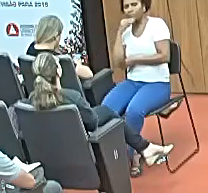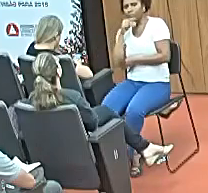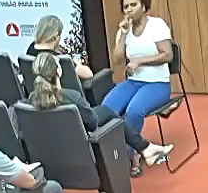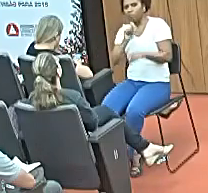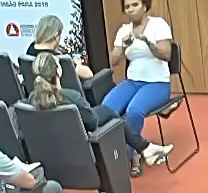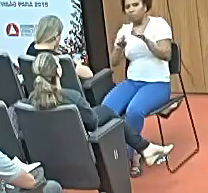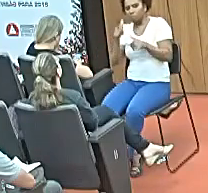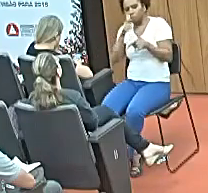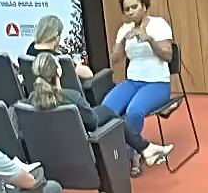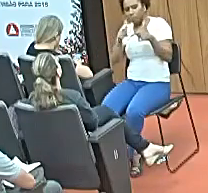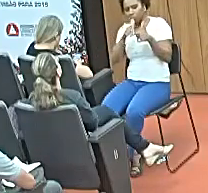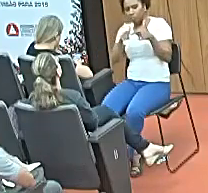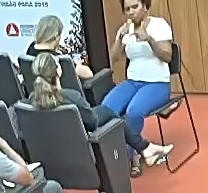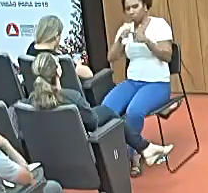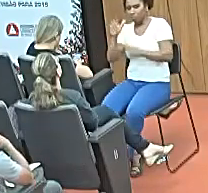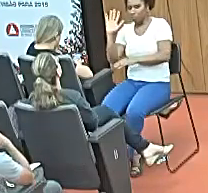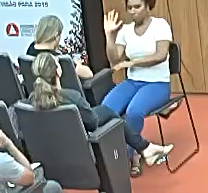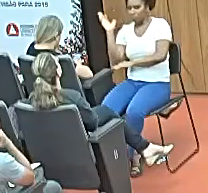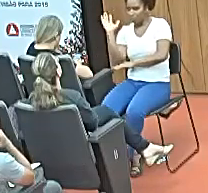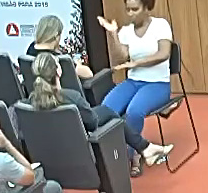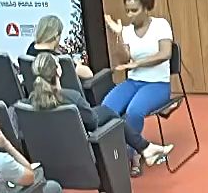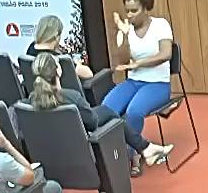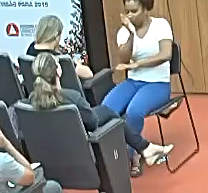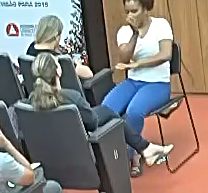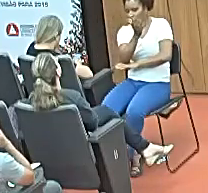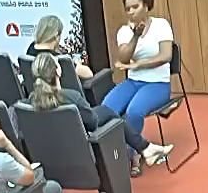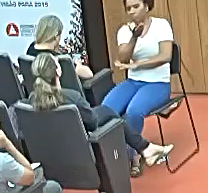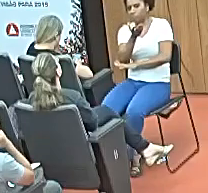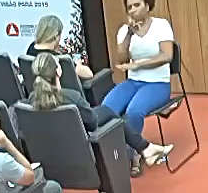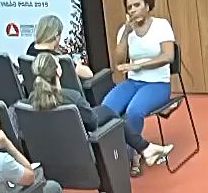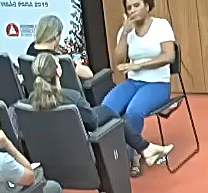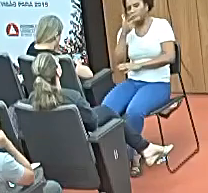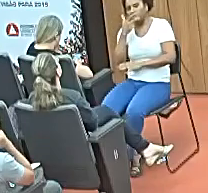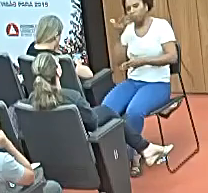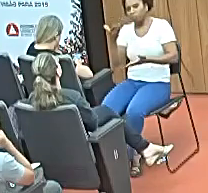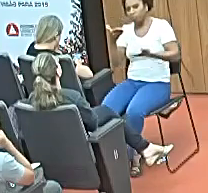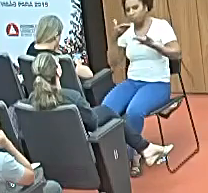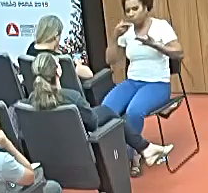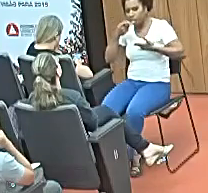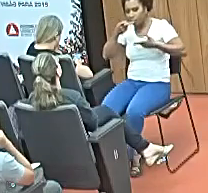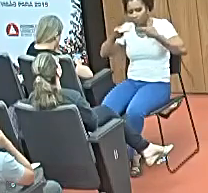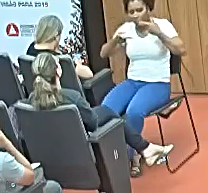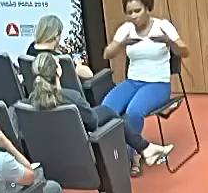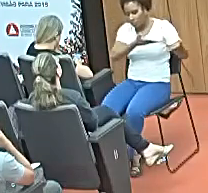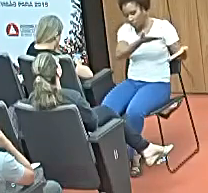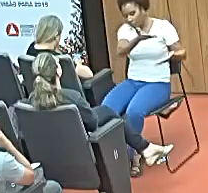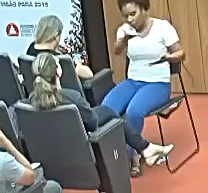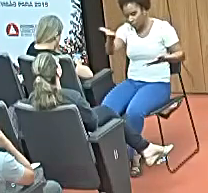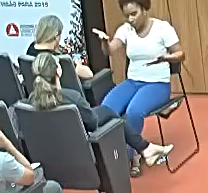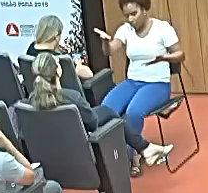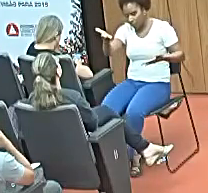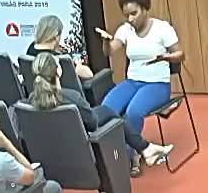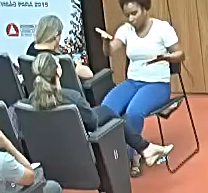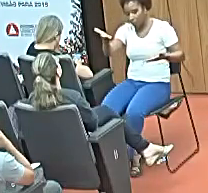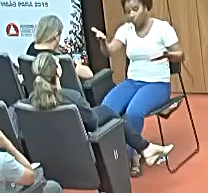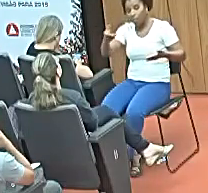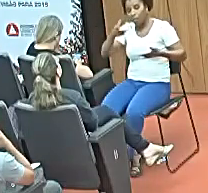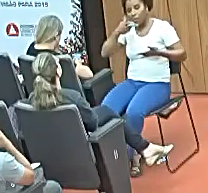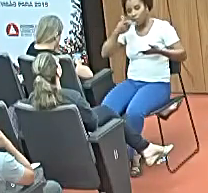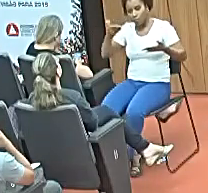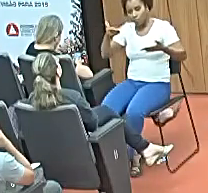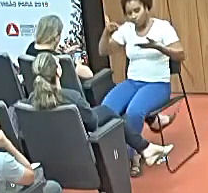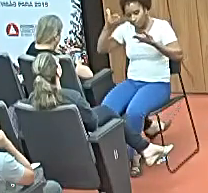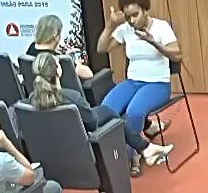aqui no nosso estado e no mais eu quero agradecer a todos pela pela pelo apoio pela presença dos componentes